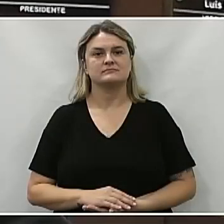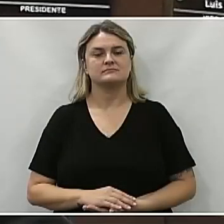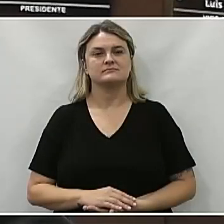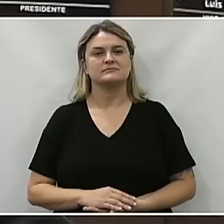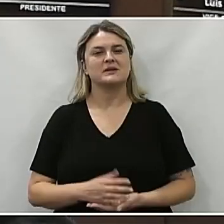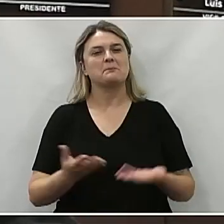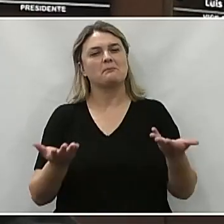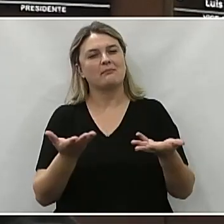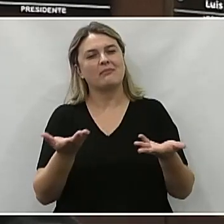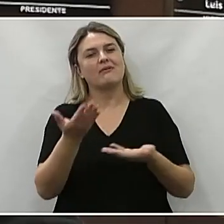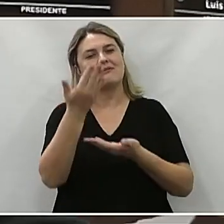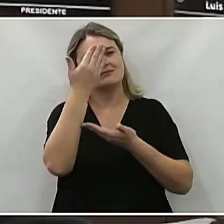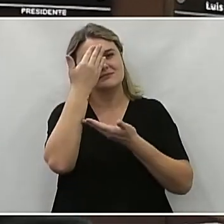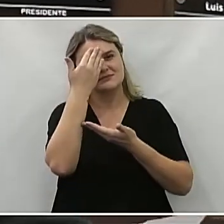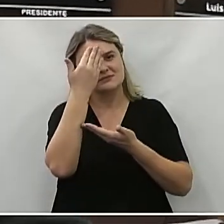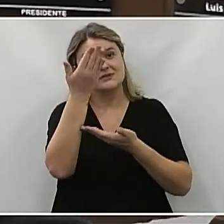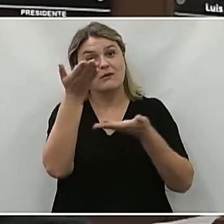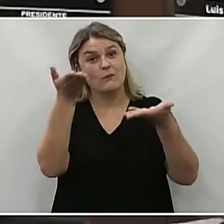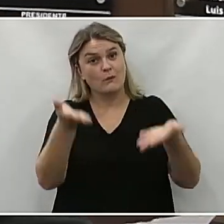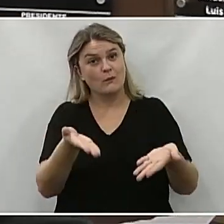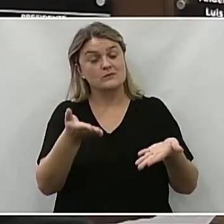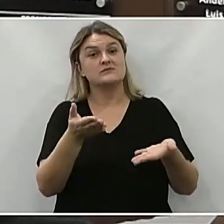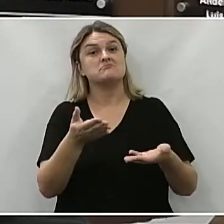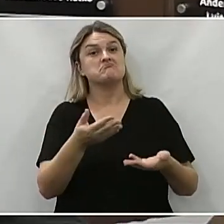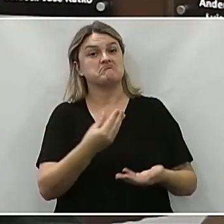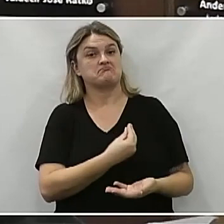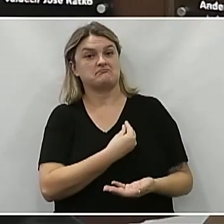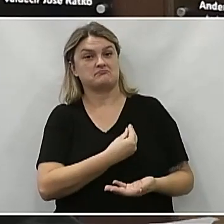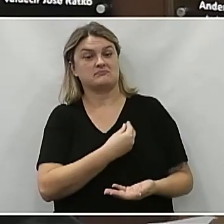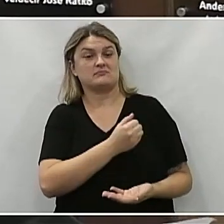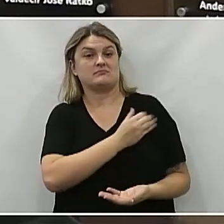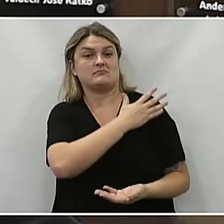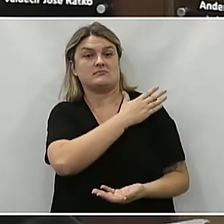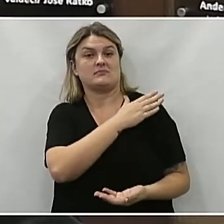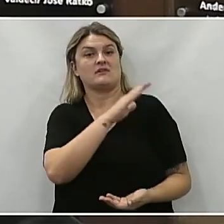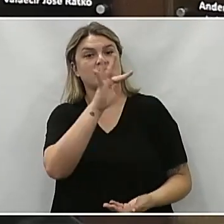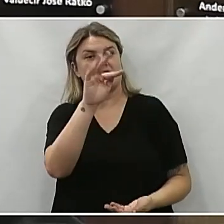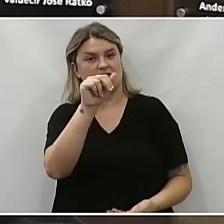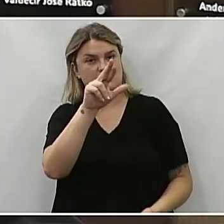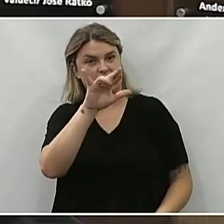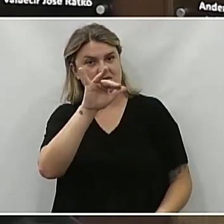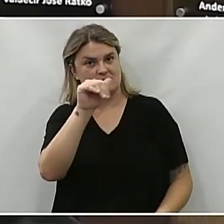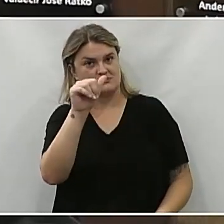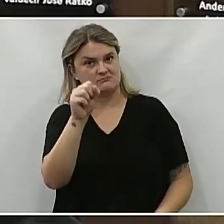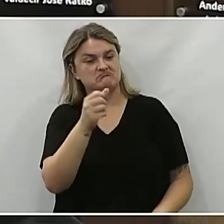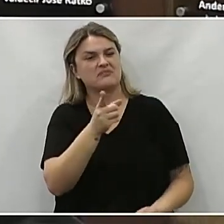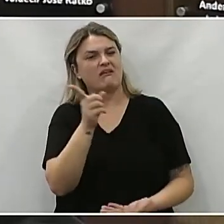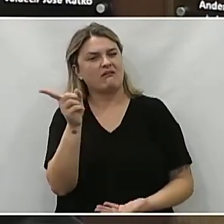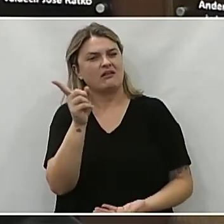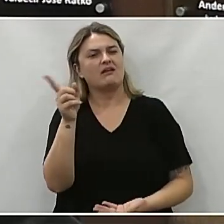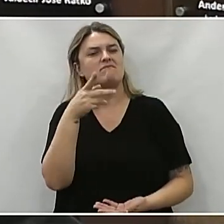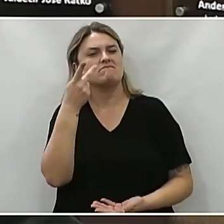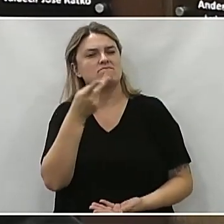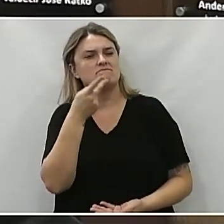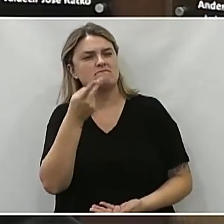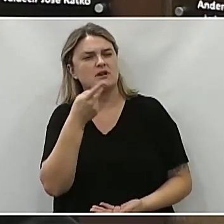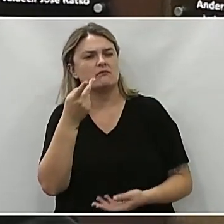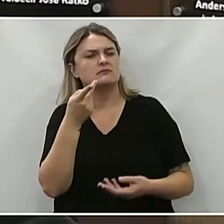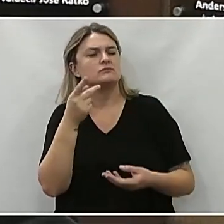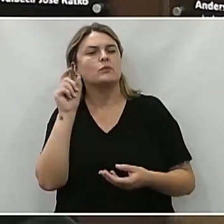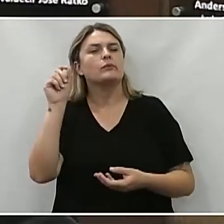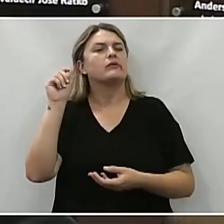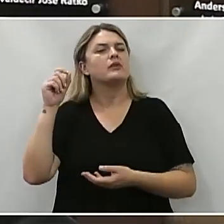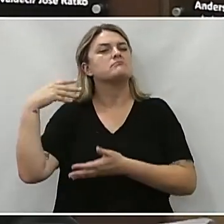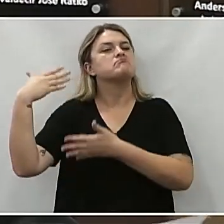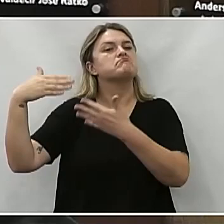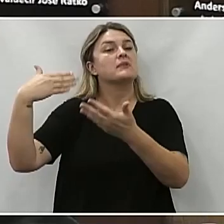gostaria de agradecer então na noite de hoje a presença do tenente Alaor Elias de Faria Júnior o qual explanou para nós a respeito das